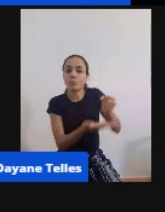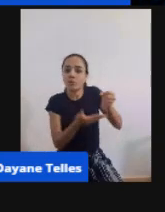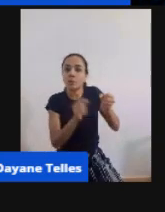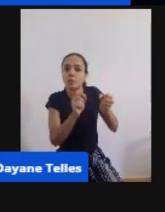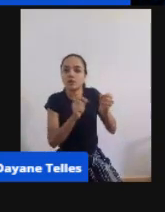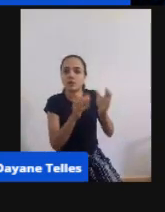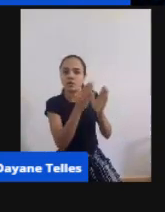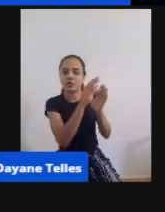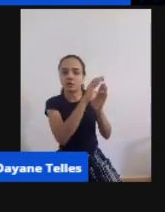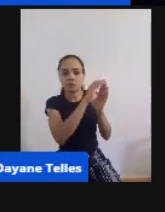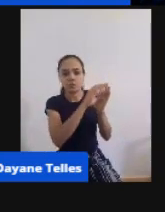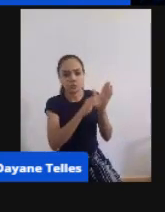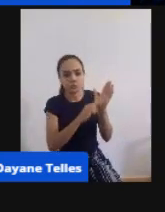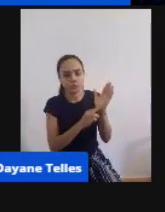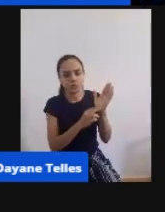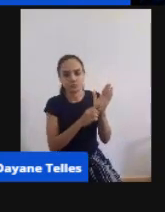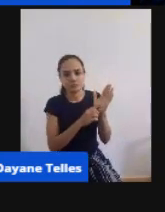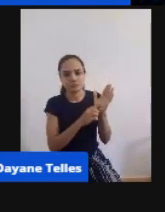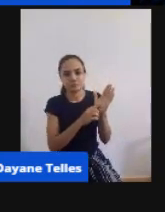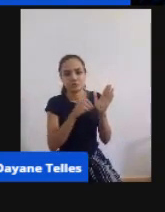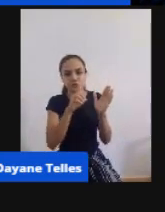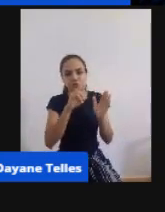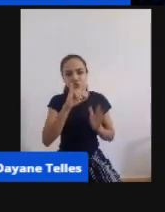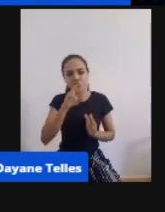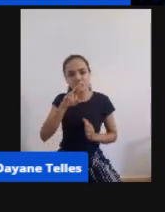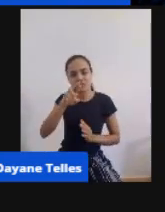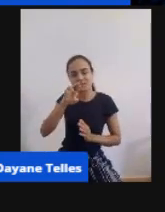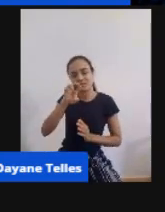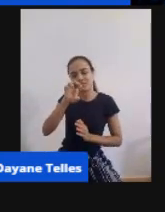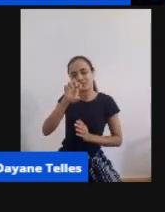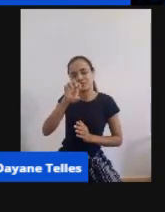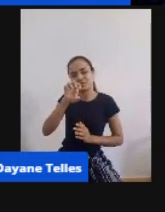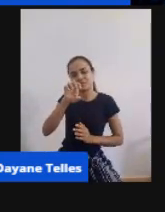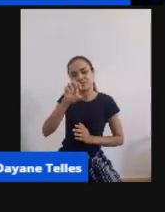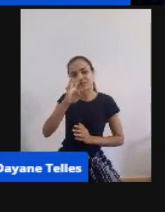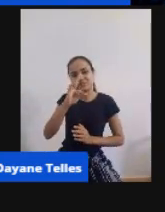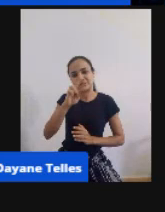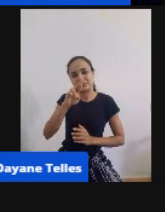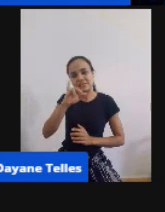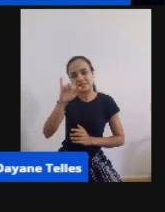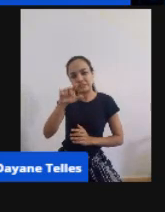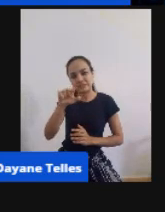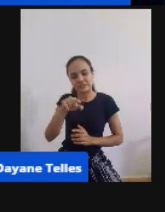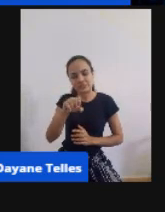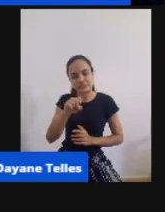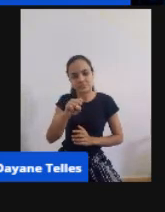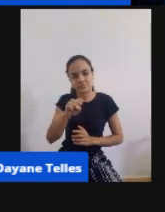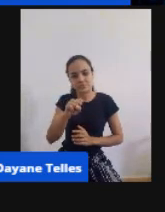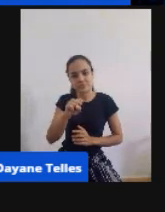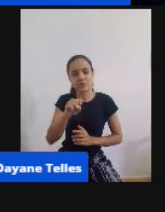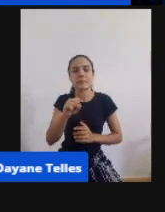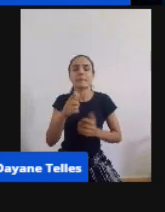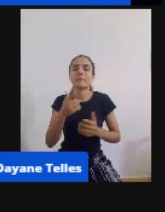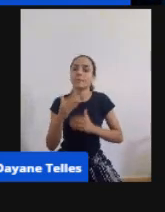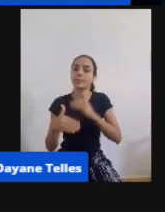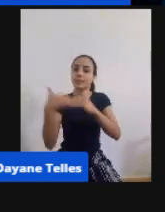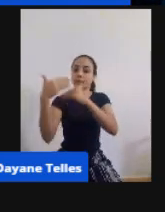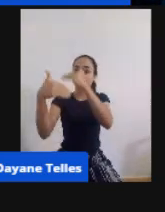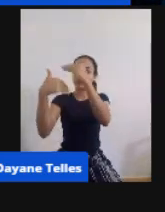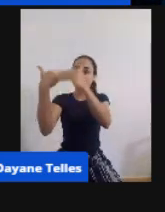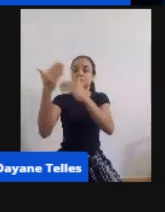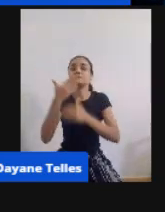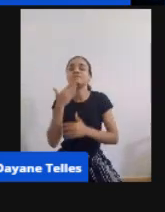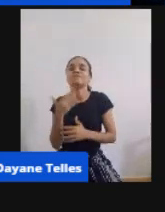mapa que serve para guiar a instituição a crescer e melhorar sua qualidade de ensino. E o